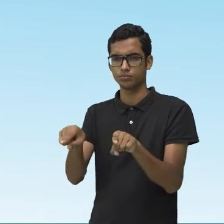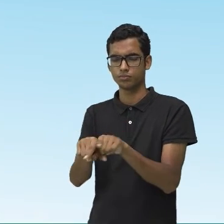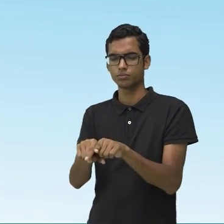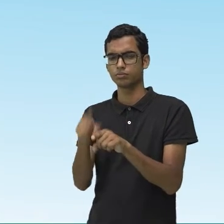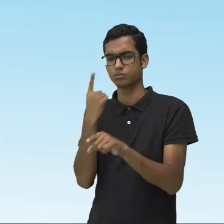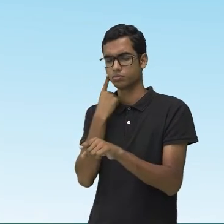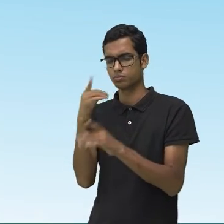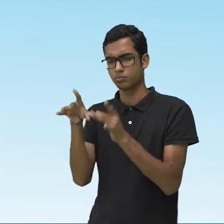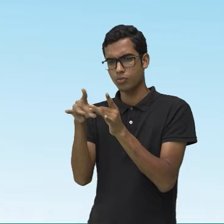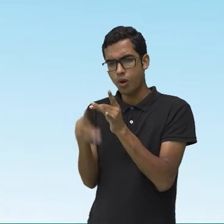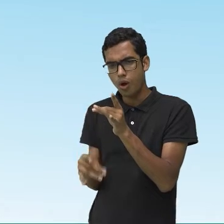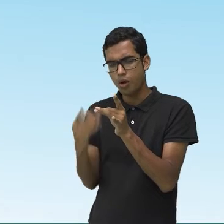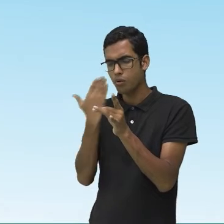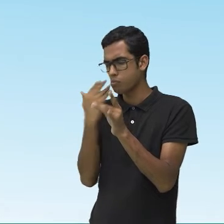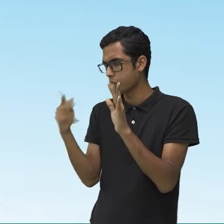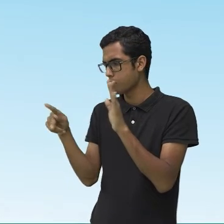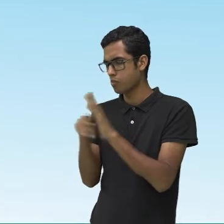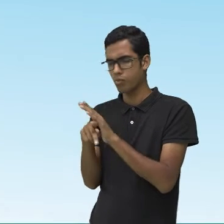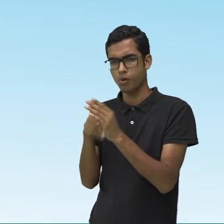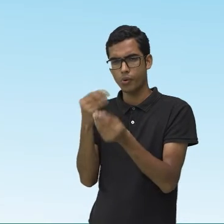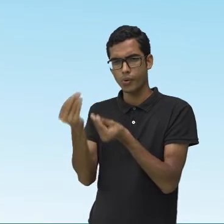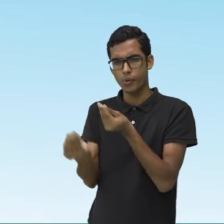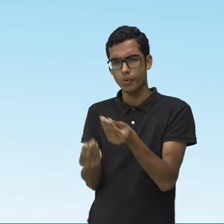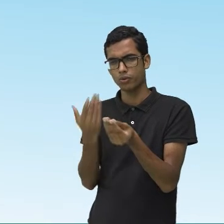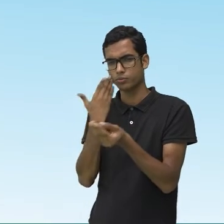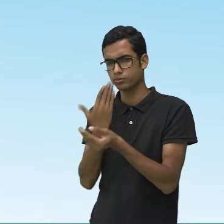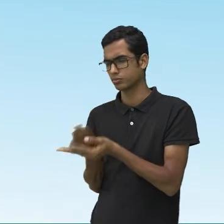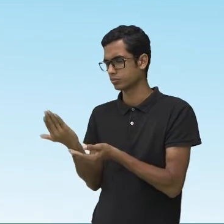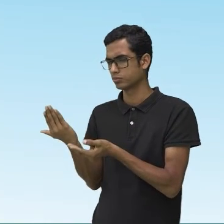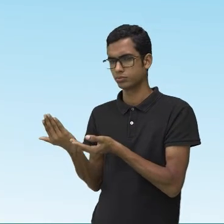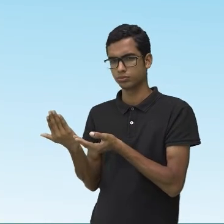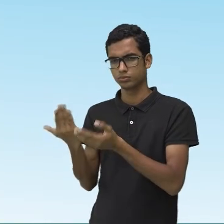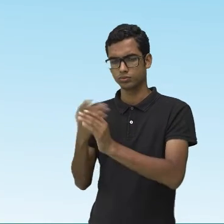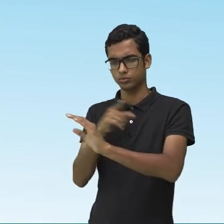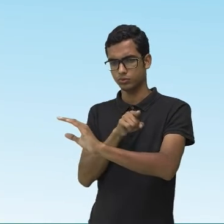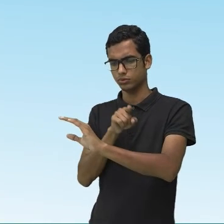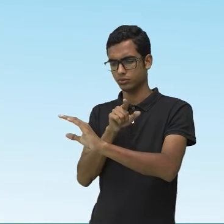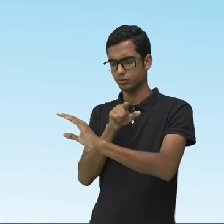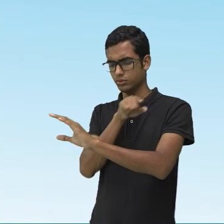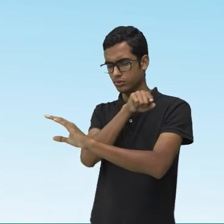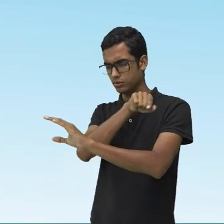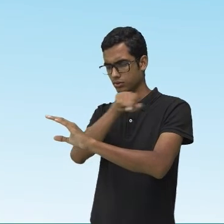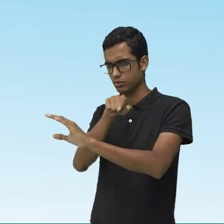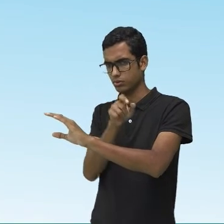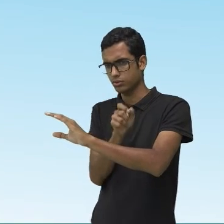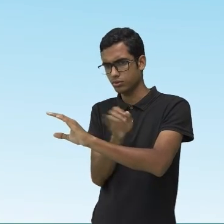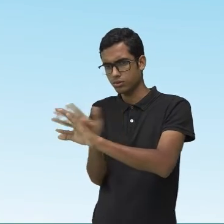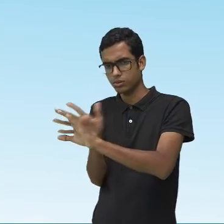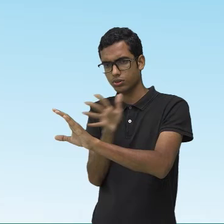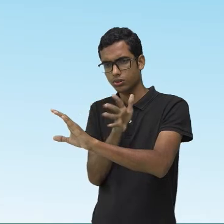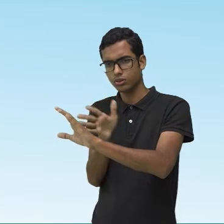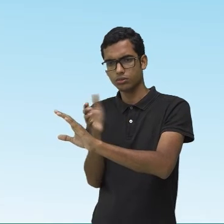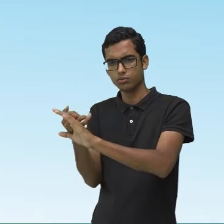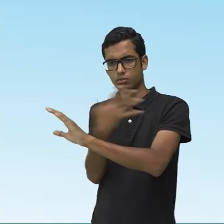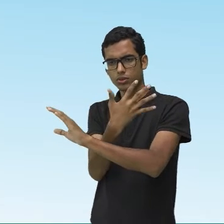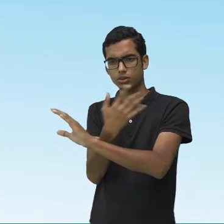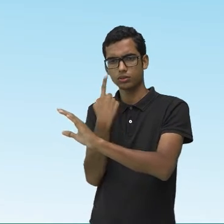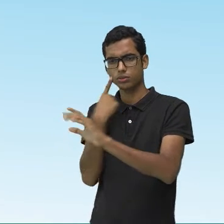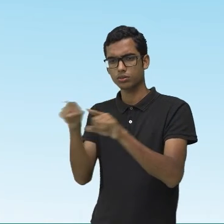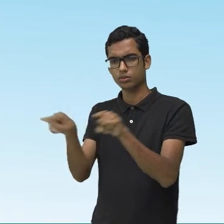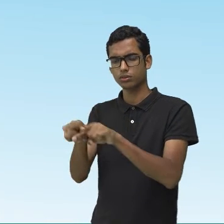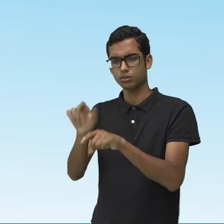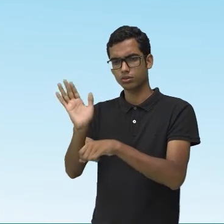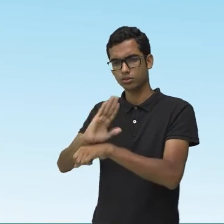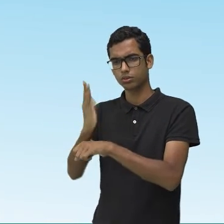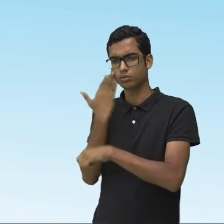Os prolongamentos desses raios refletidos, olha só, eles convergem no foco. Então esse vídeo,